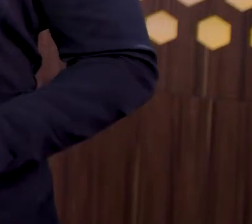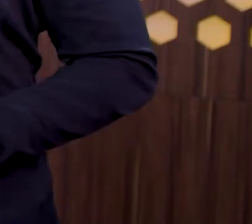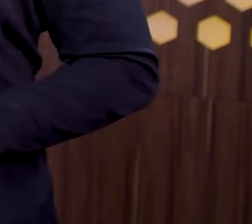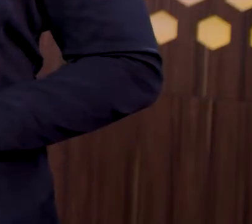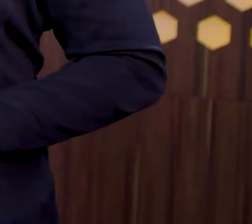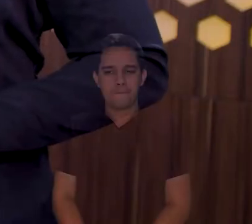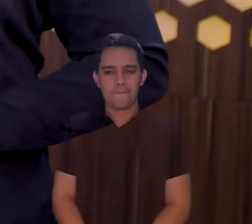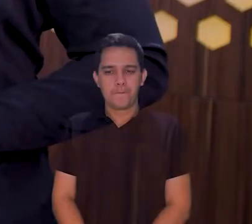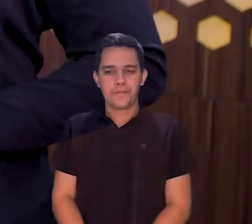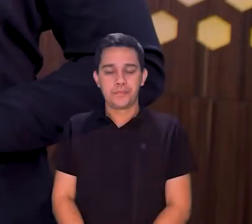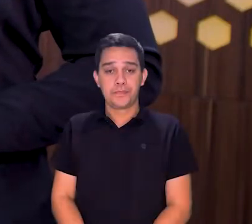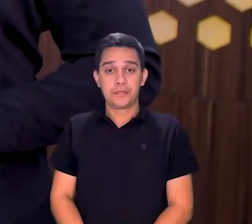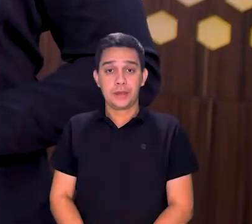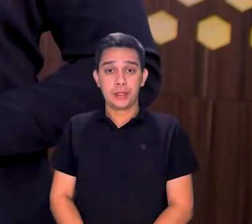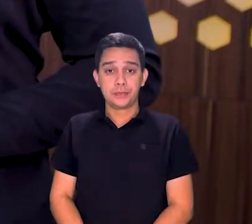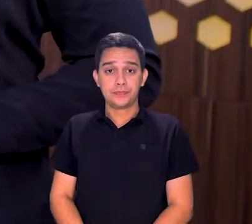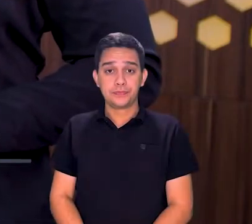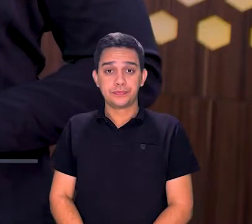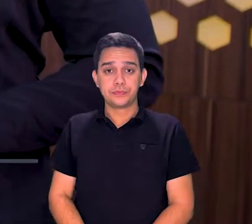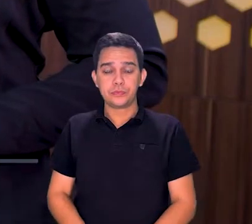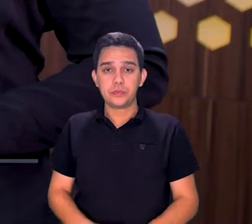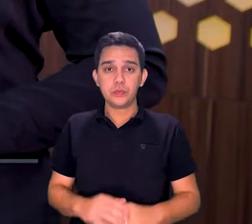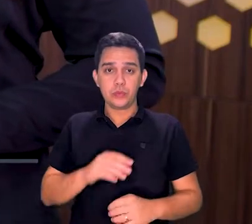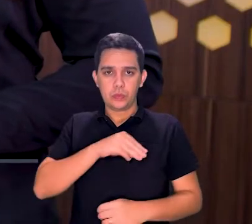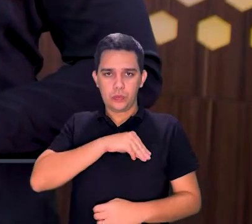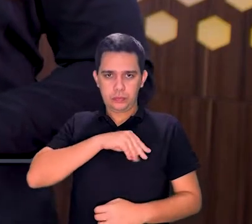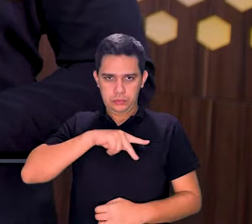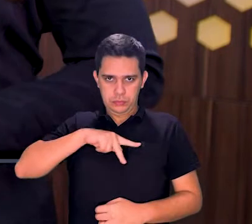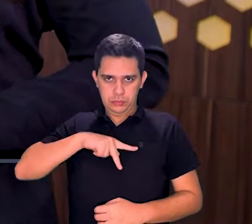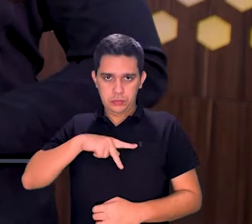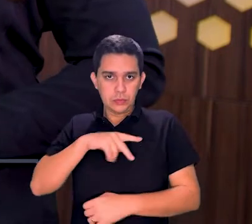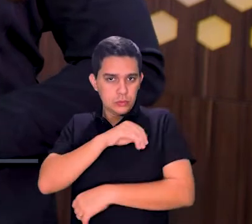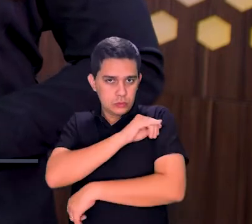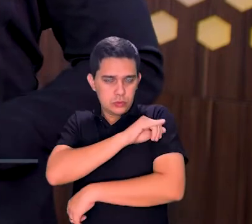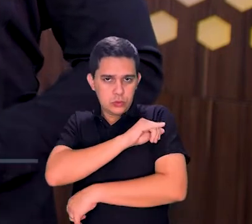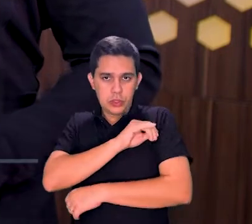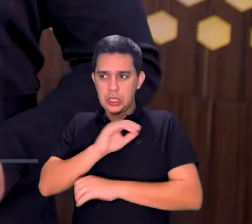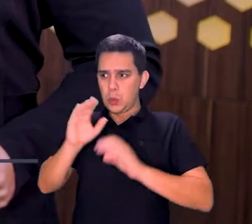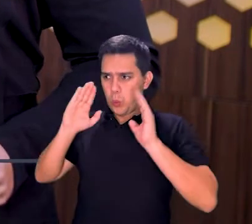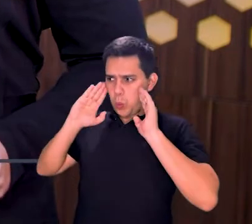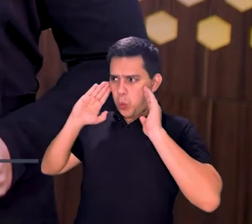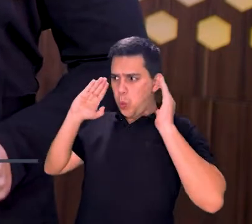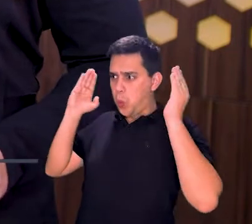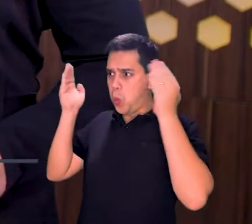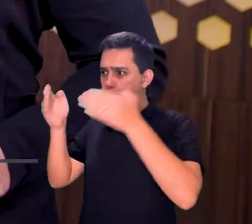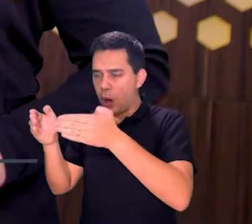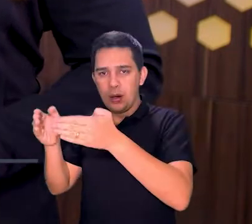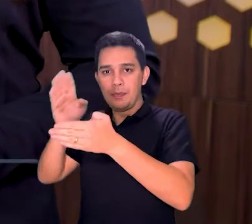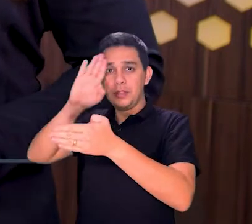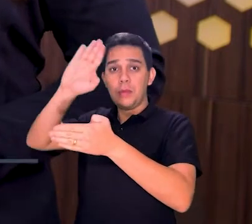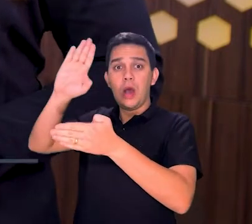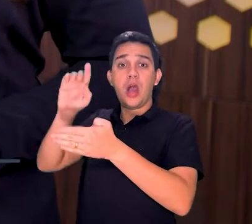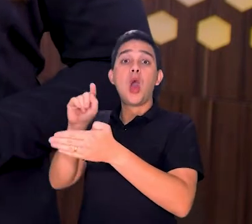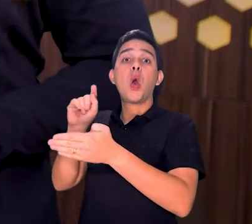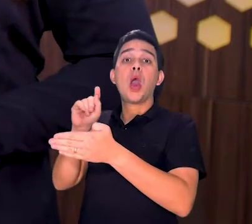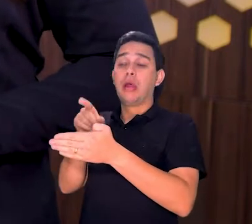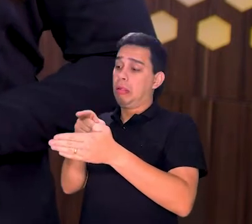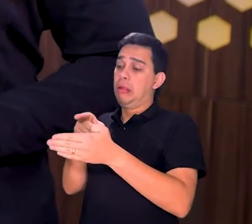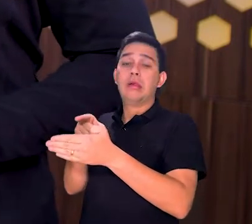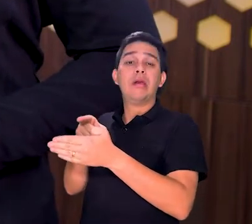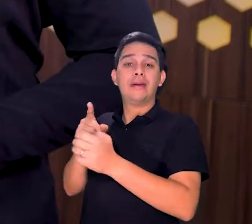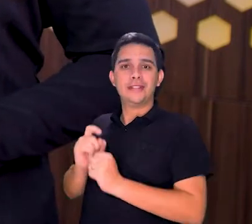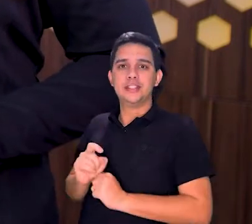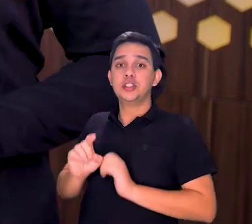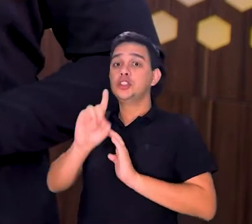Um dos focos prioritários de atuação do Ministério Público do Estado do Rio de Janeiro é a proteção dos direitos e garantias